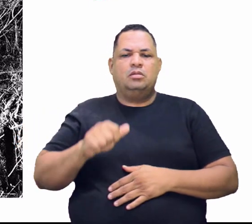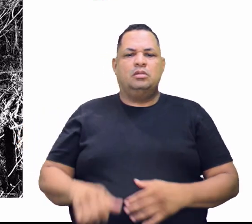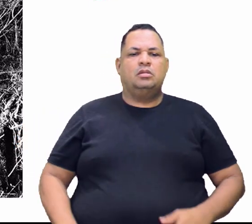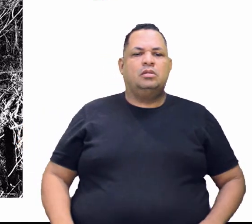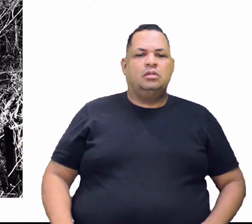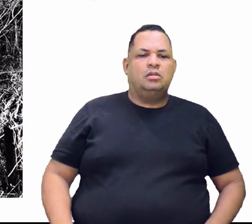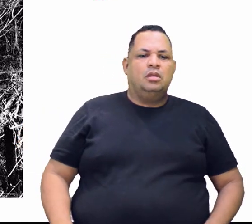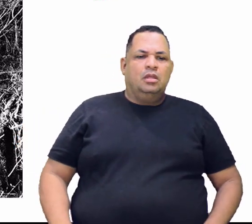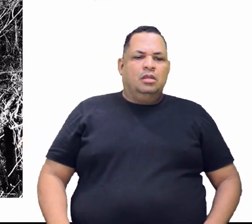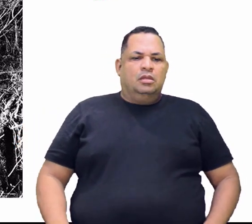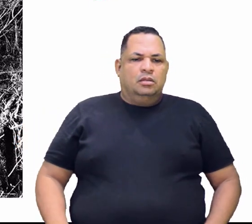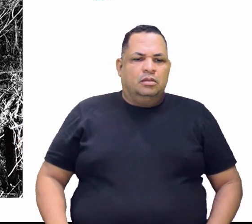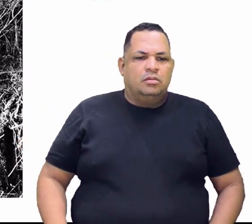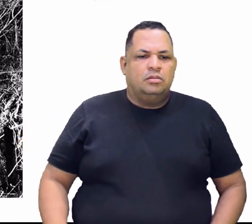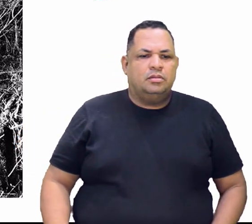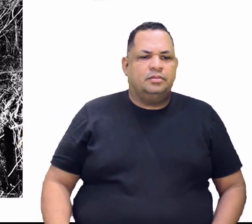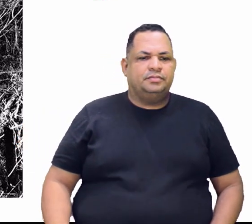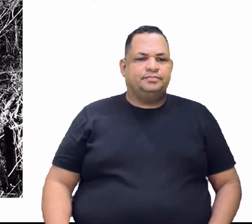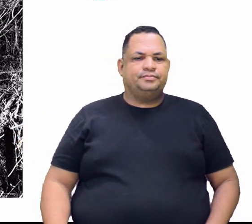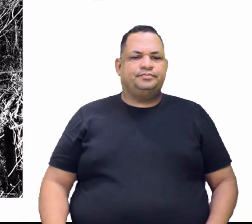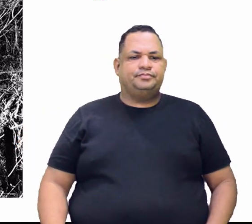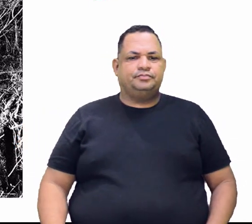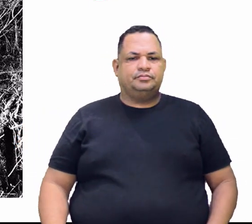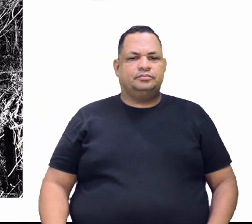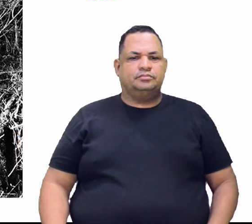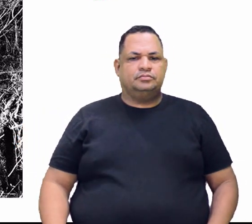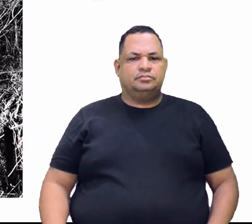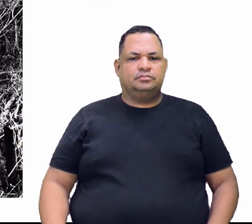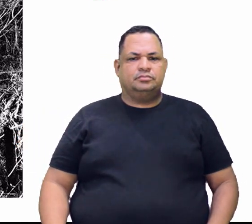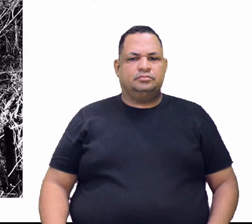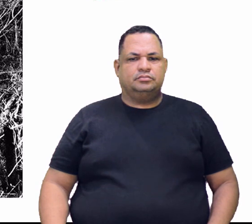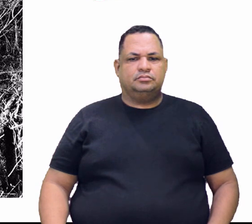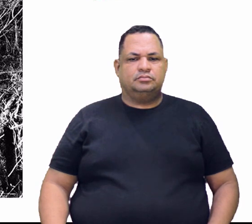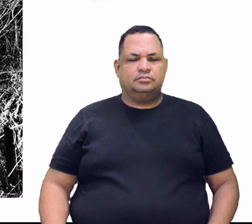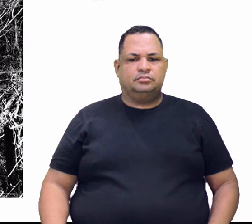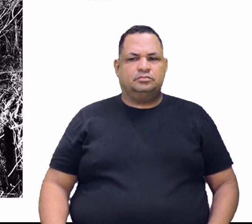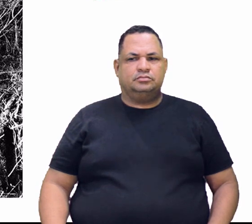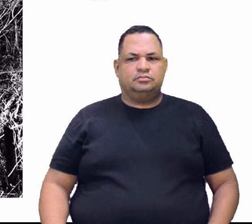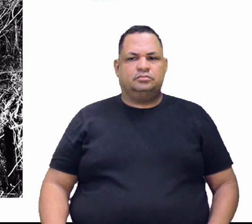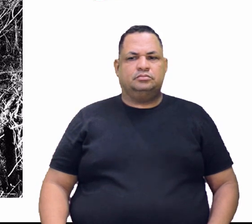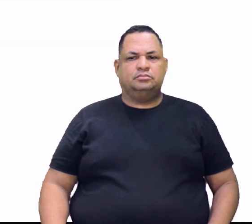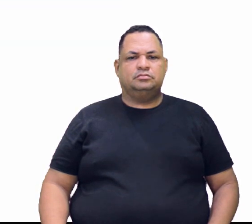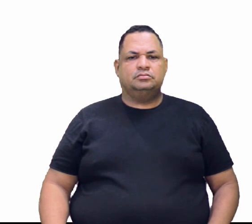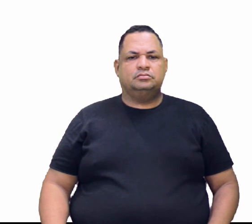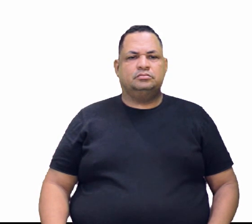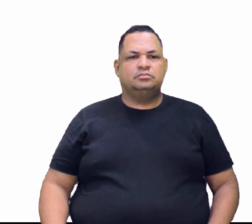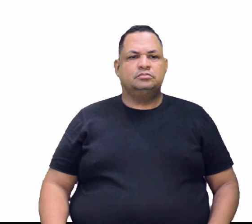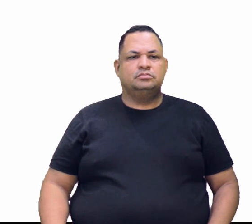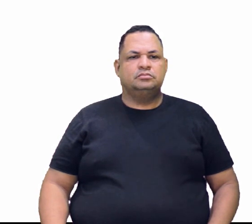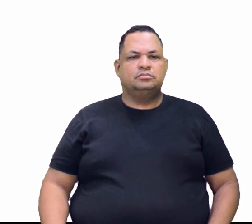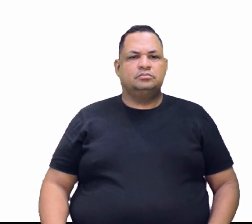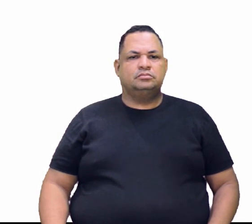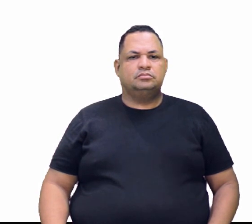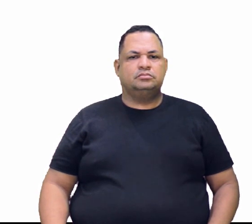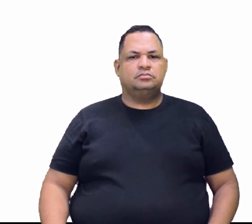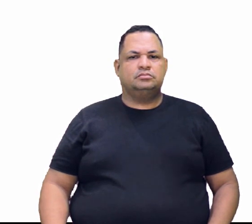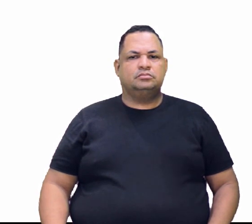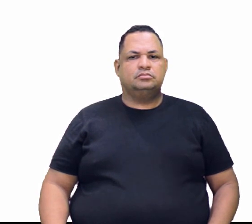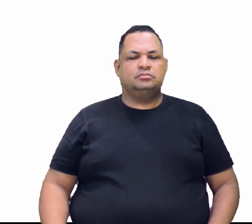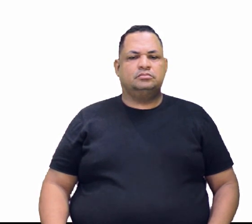em lombo de mula. E sem contar que ainda era hostilizado pelos nativos, nossos indígenas. Veja